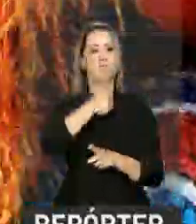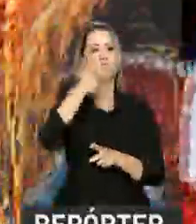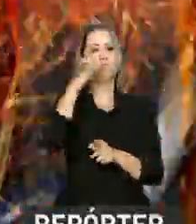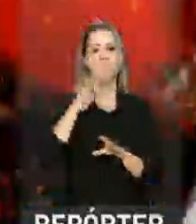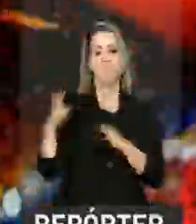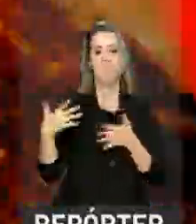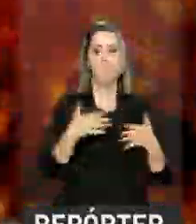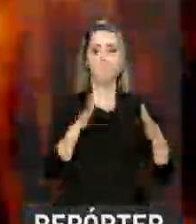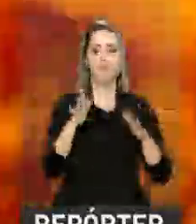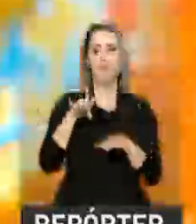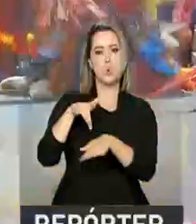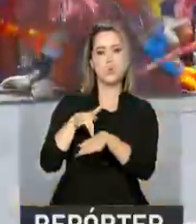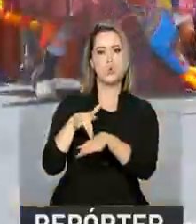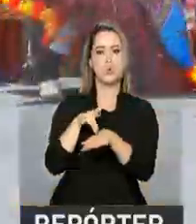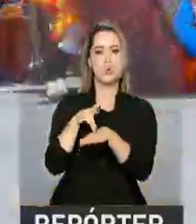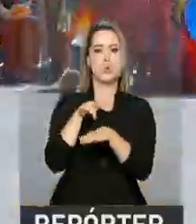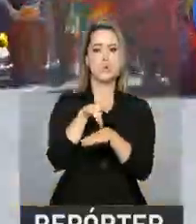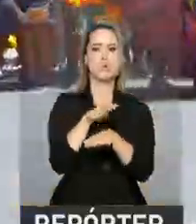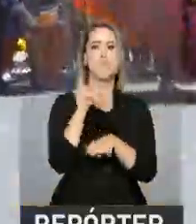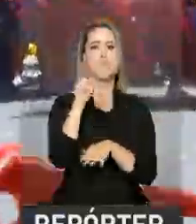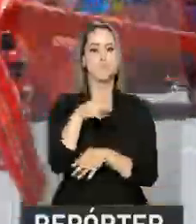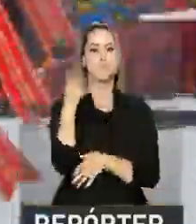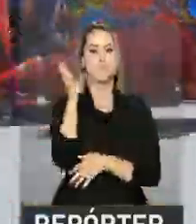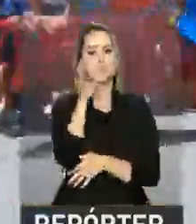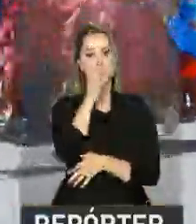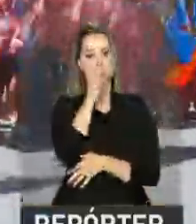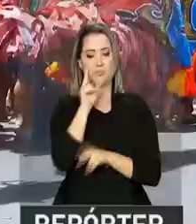a grande atração do carnaval na cidade.